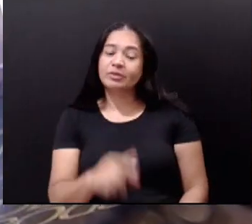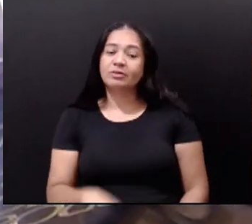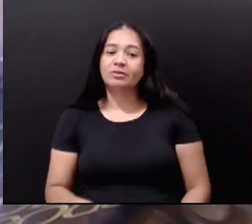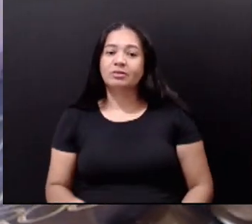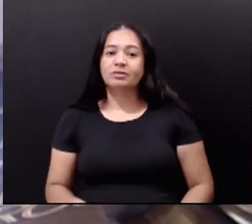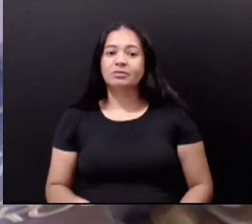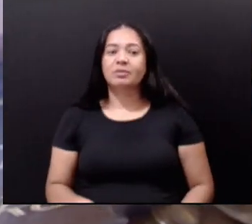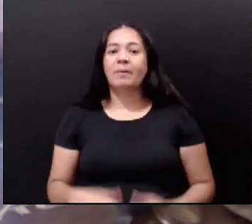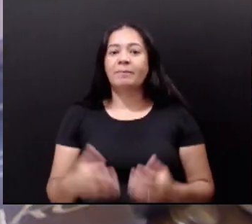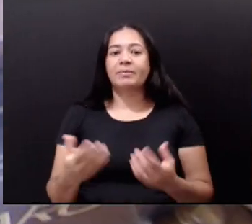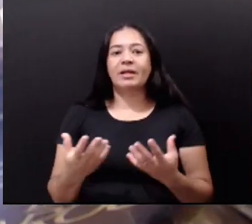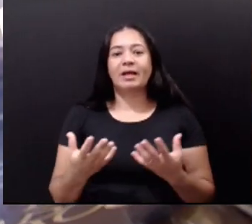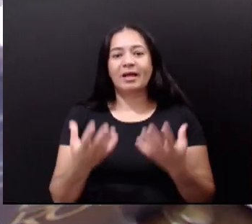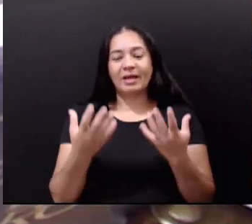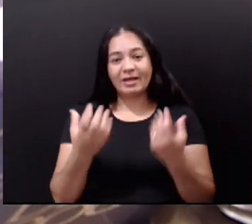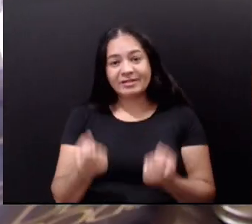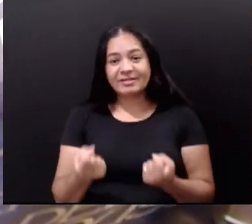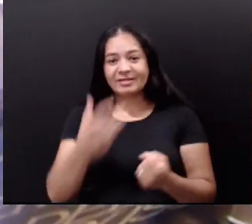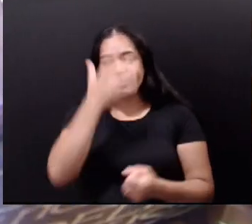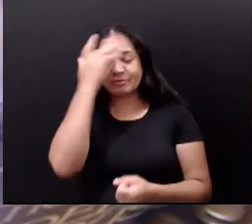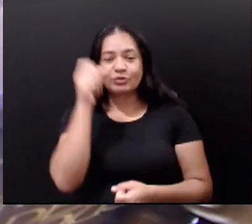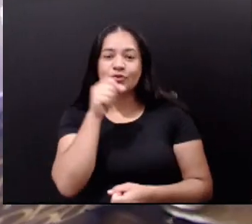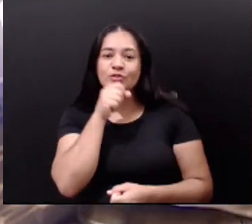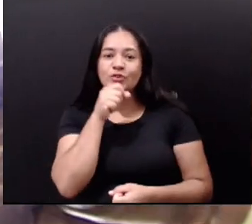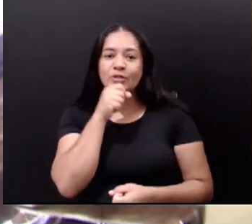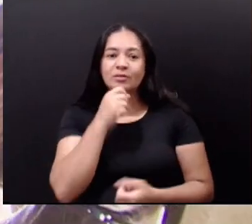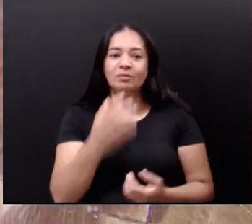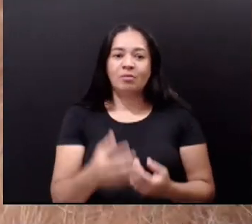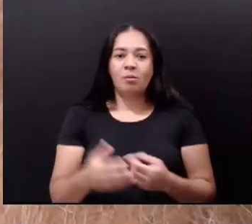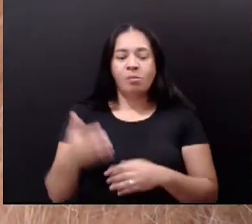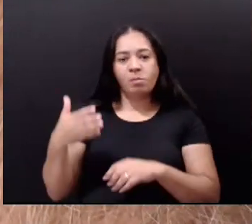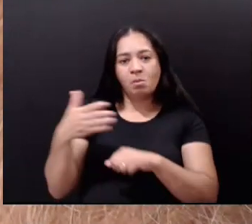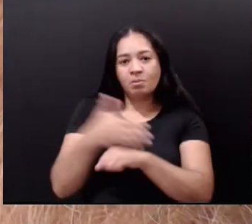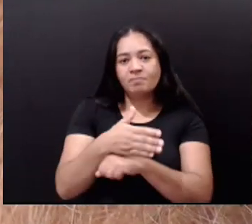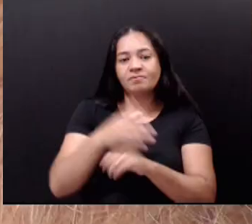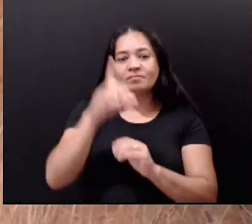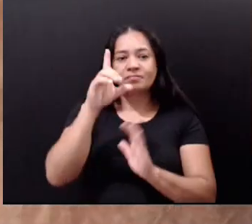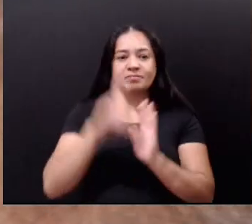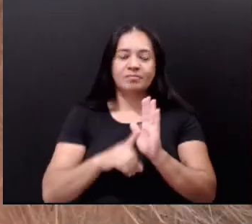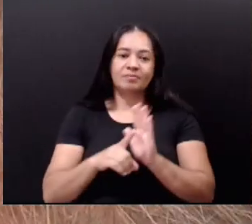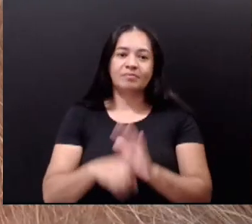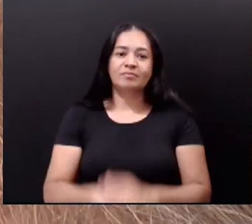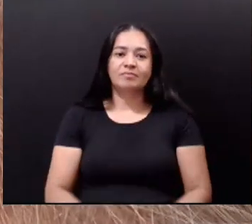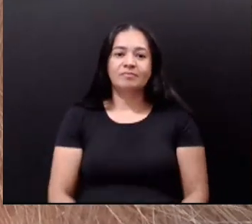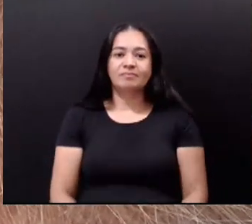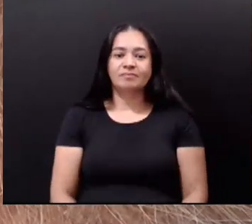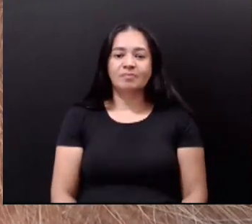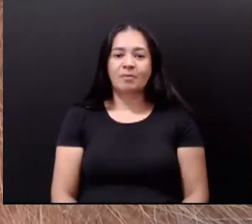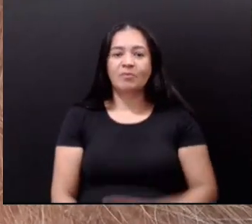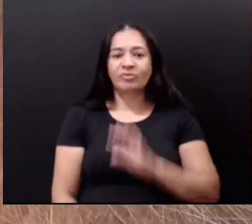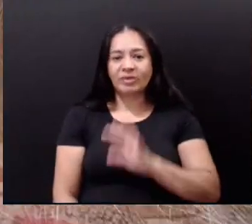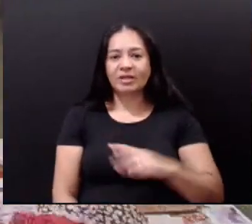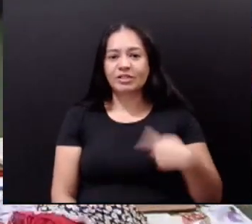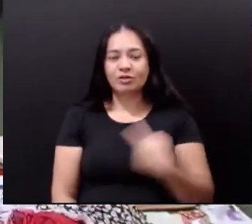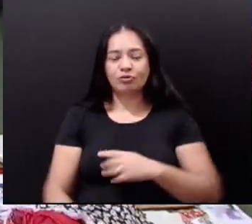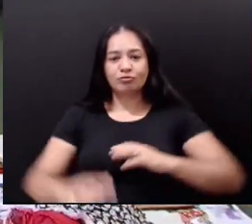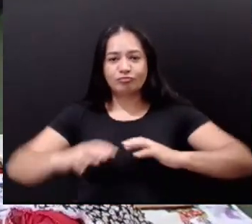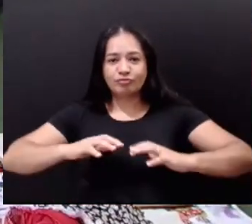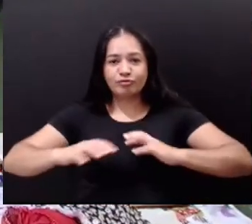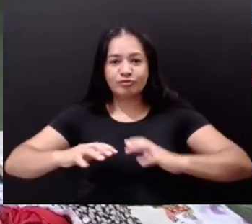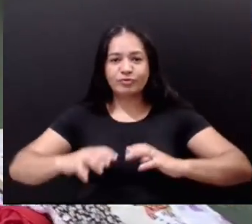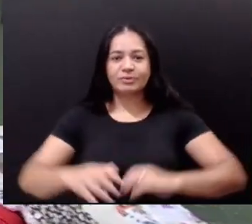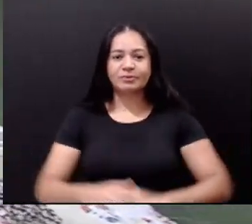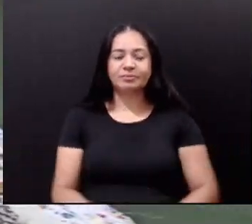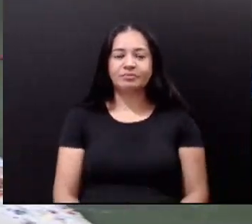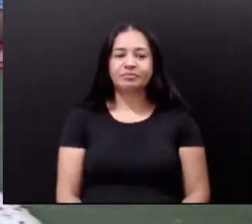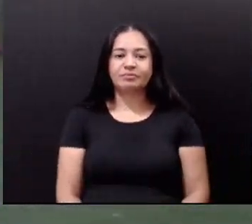idosas para que elas possam aí ter acesso aos seus direitos, né, enfim. Então esse é o nosso movimento aqui. E aí vocês convidam